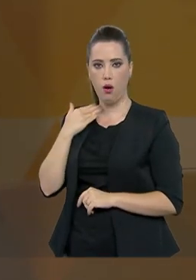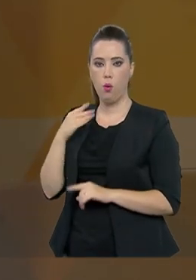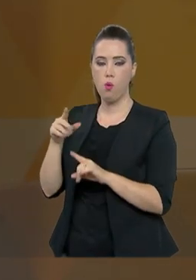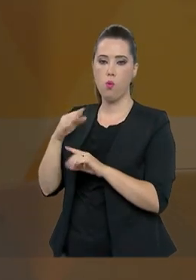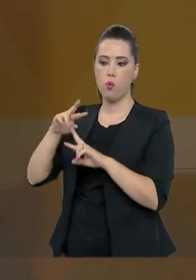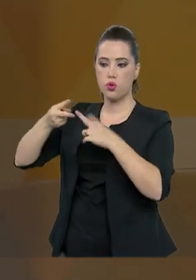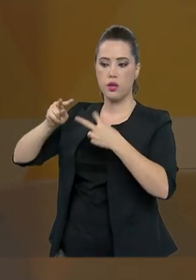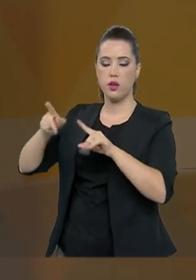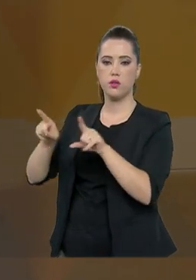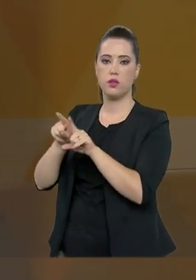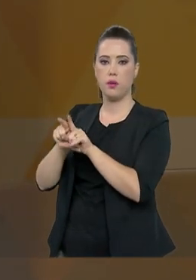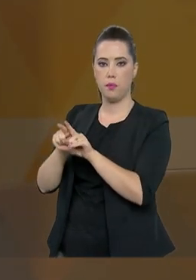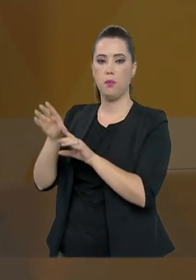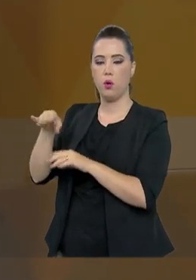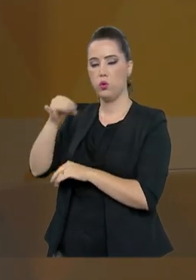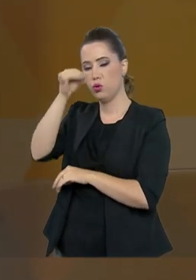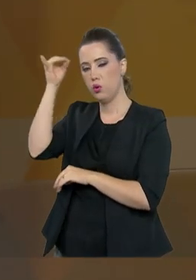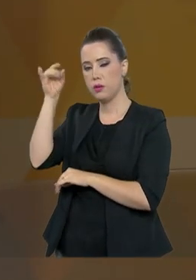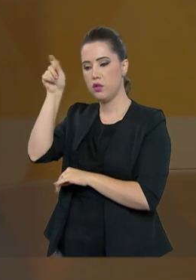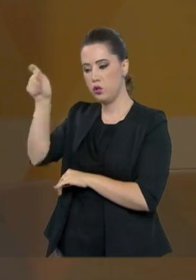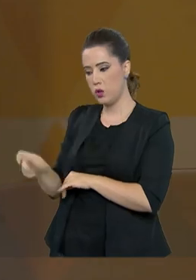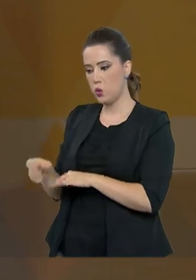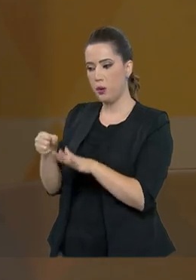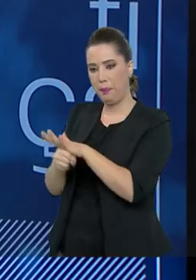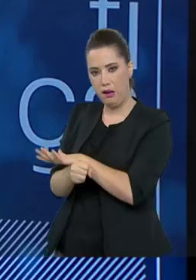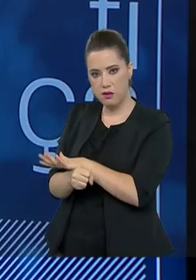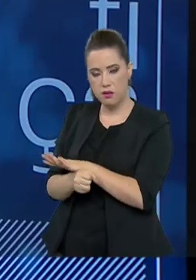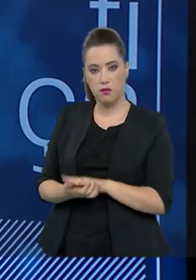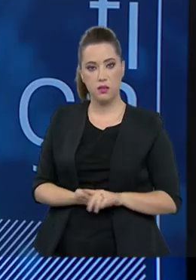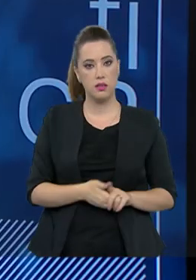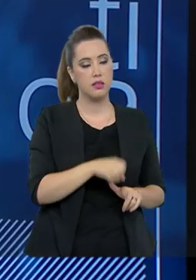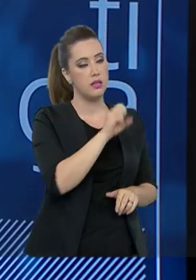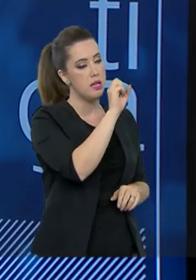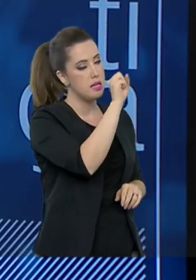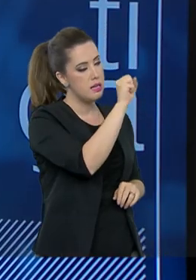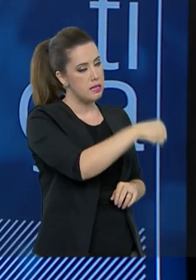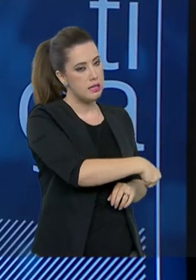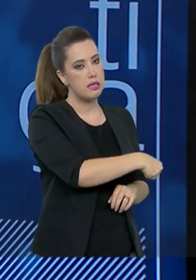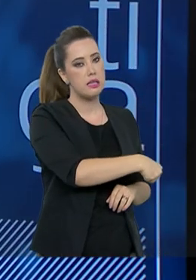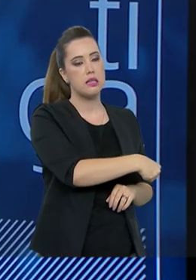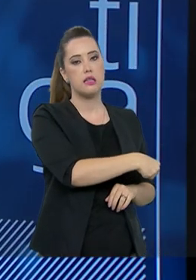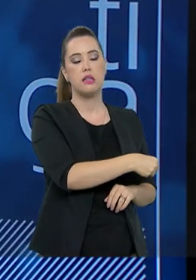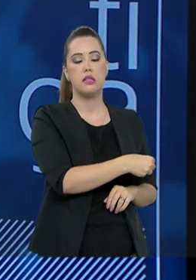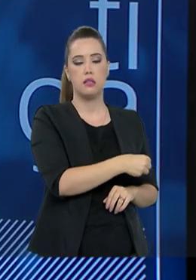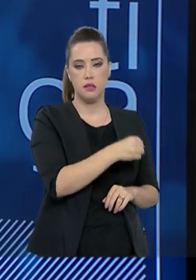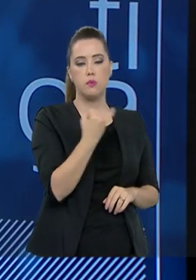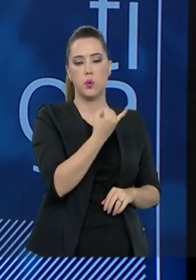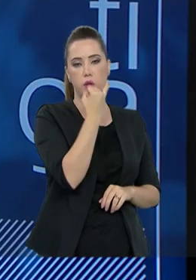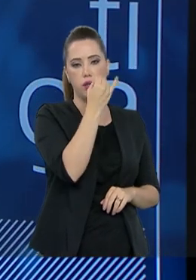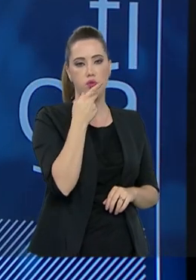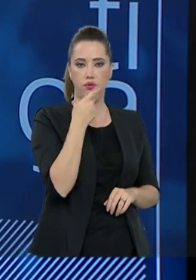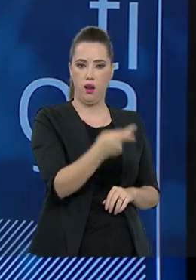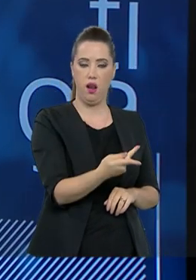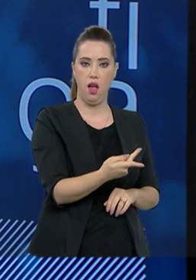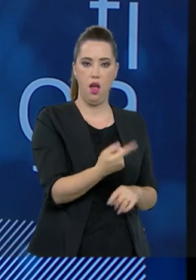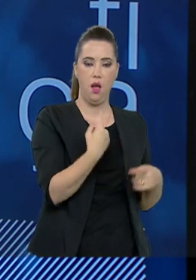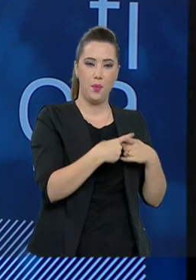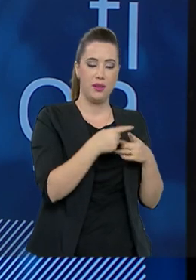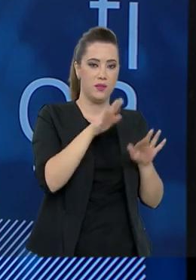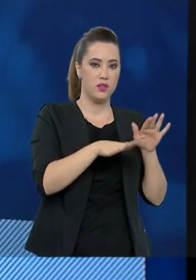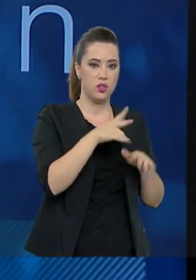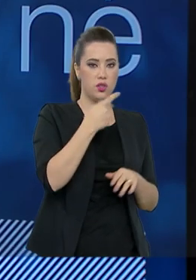levar a inocentar um suspeito? Sim, esse é outro aspecto muito importante, né? Às vezes a gente vê